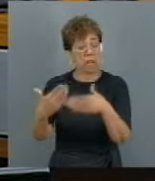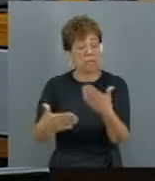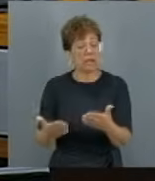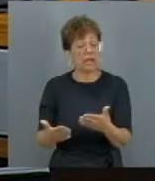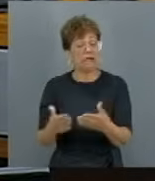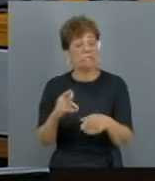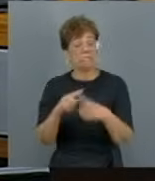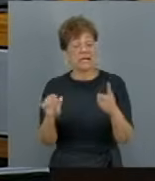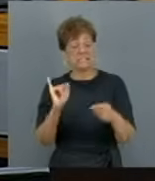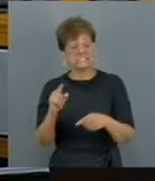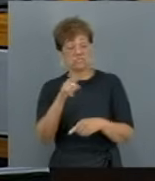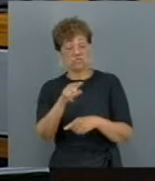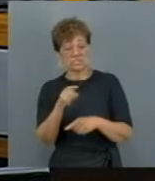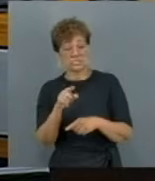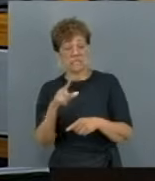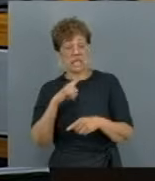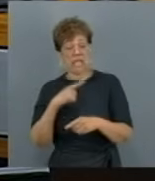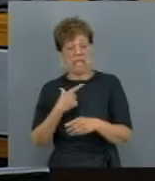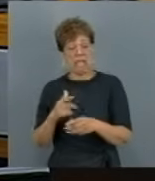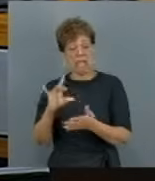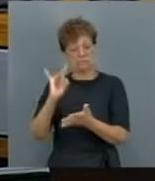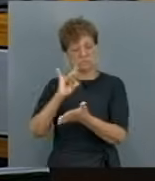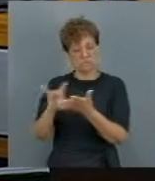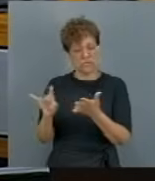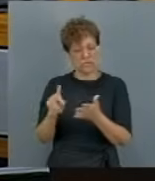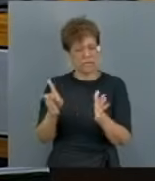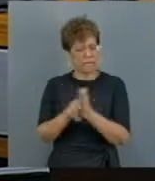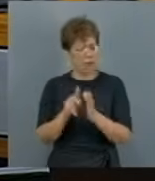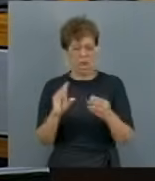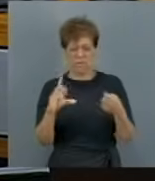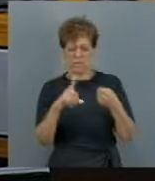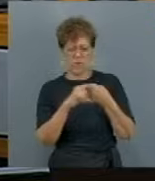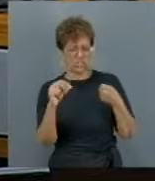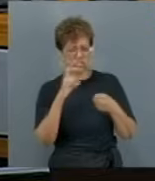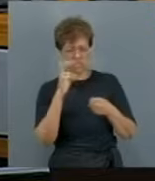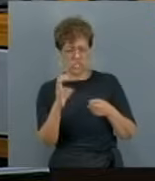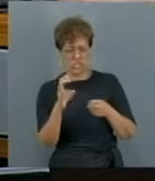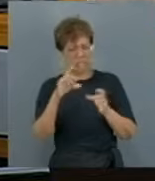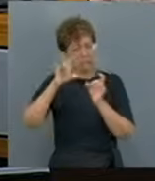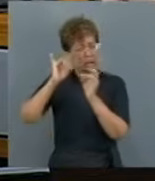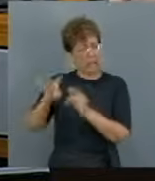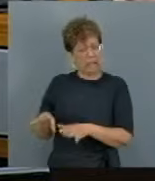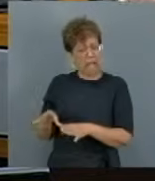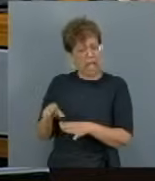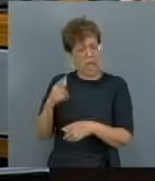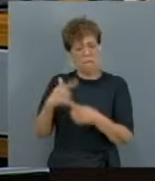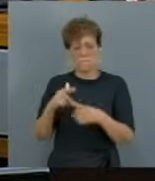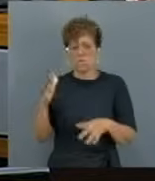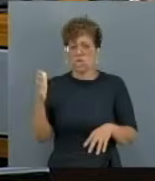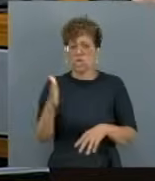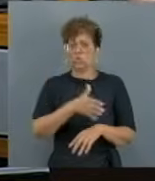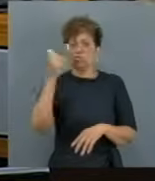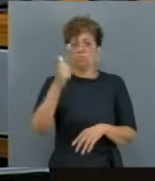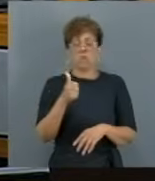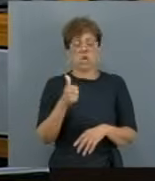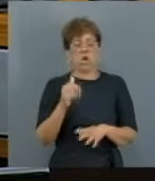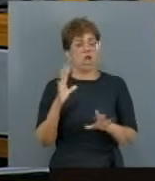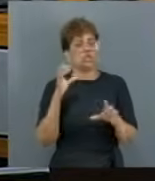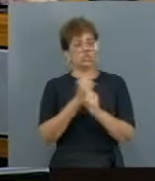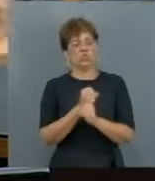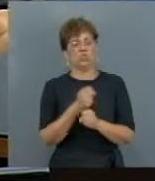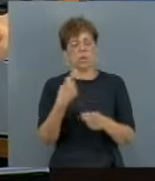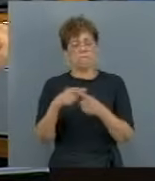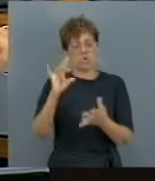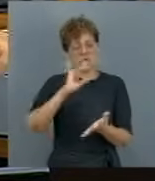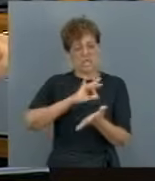é adversário, até o artigo 5º da Constituição é deixado de lado, porque vale tudo para fazermos com que o inimigo